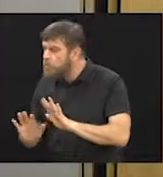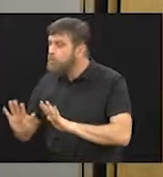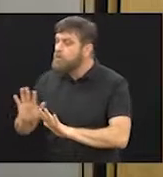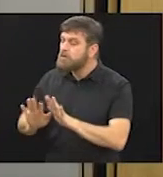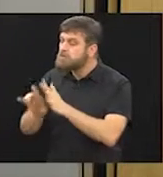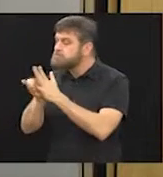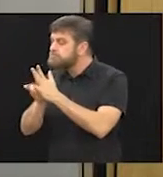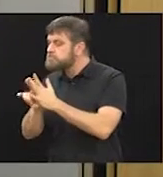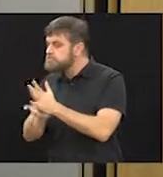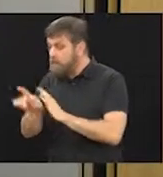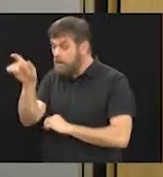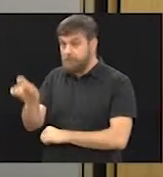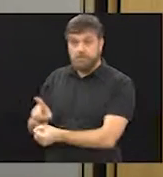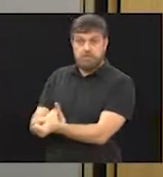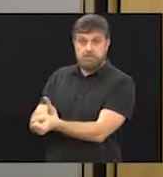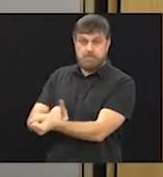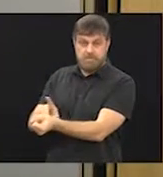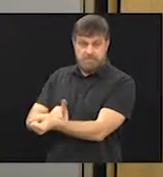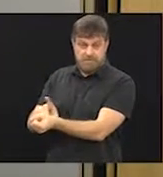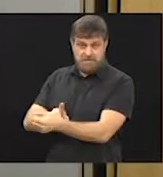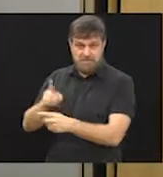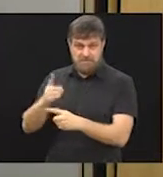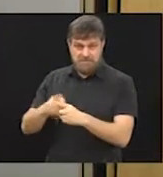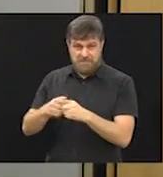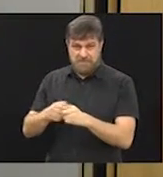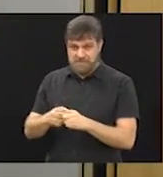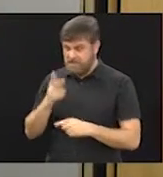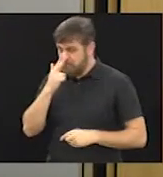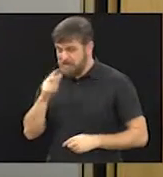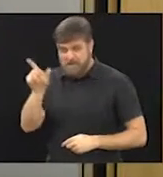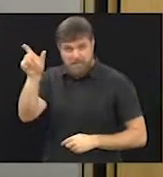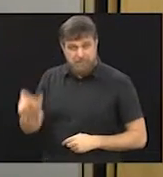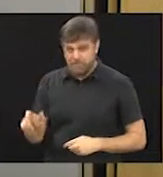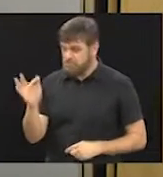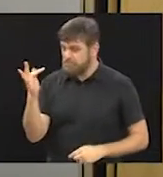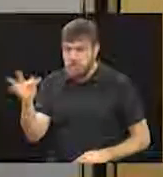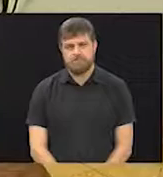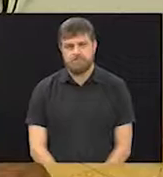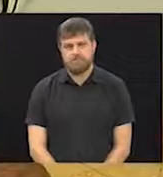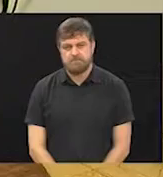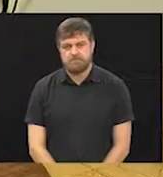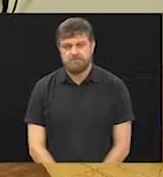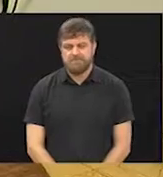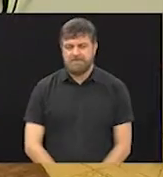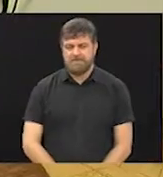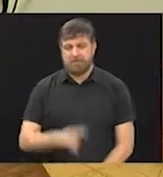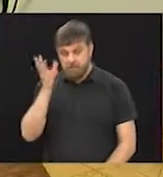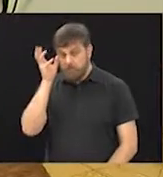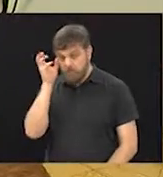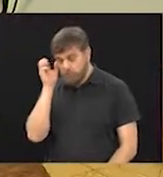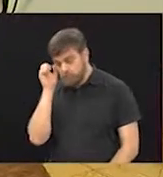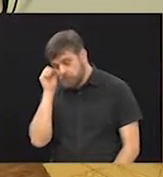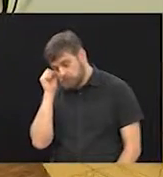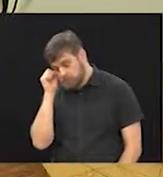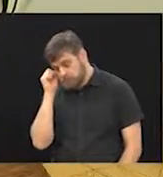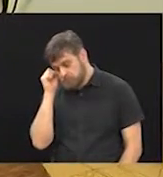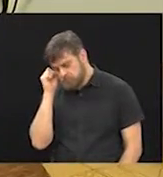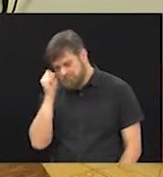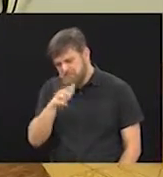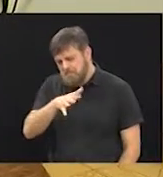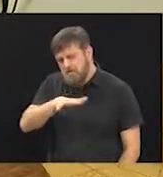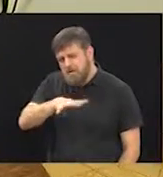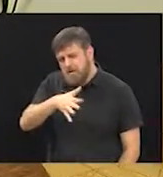cuidado, tá? Porque ele vai te referir menos sintomas. Estava dormindo, mais ou menos